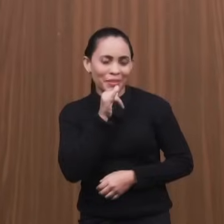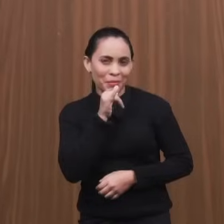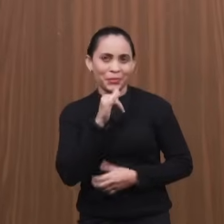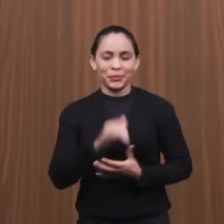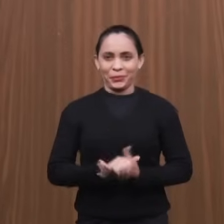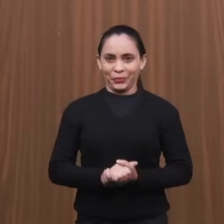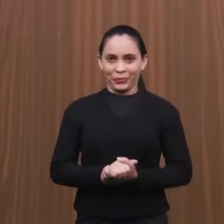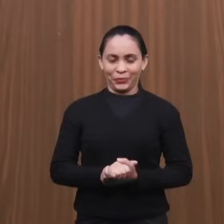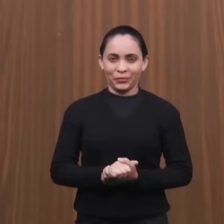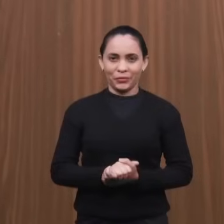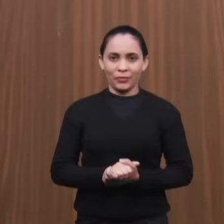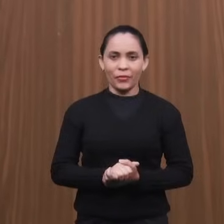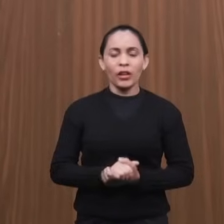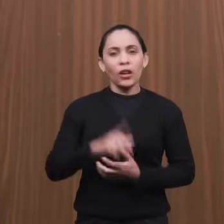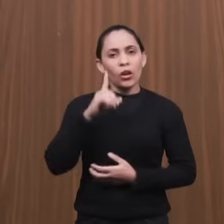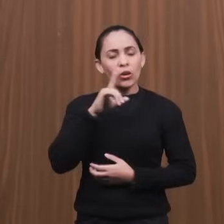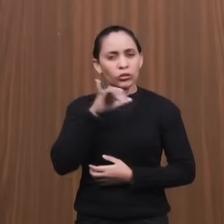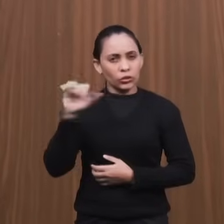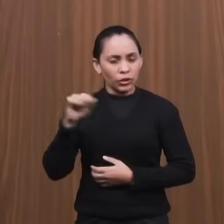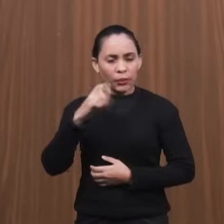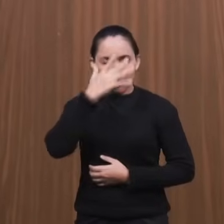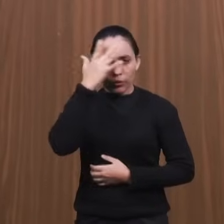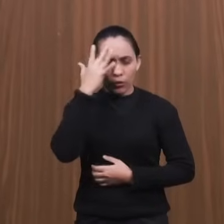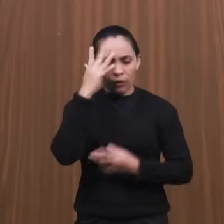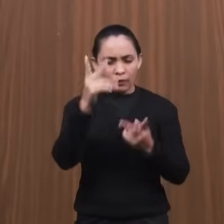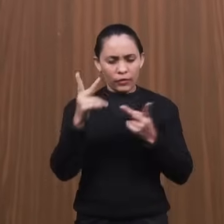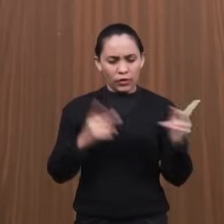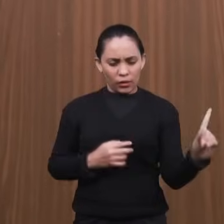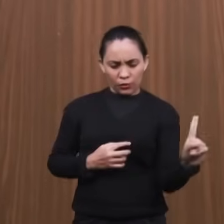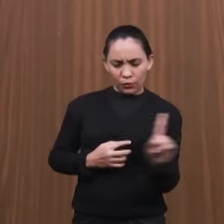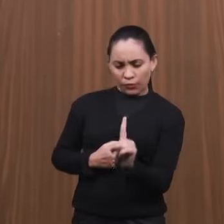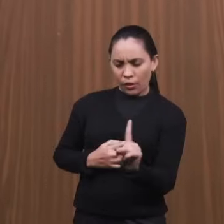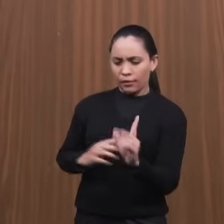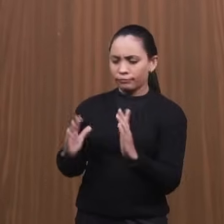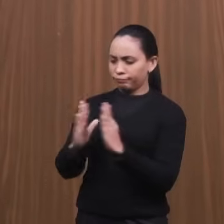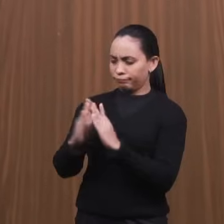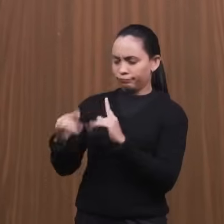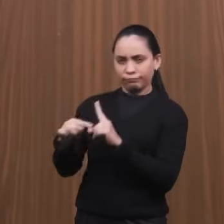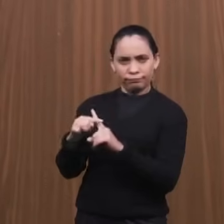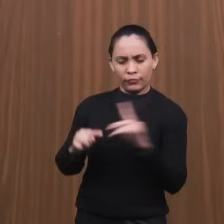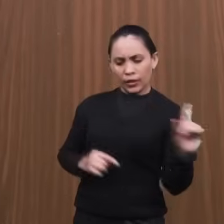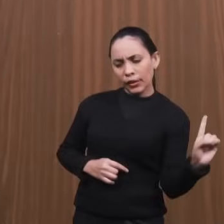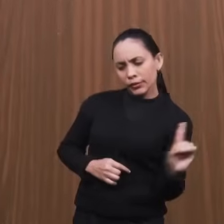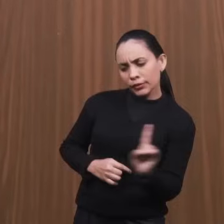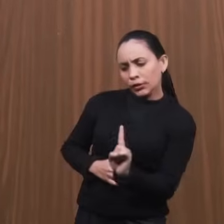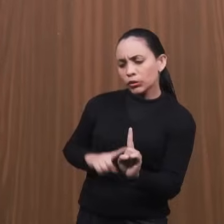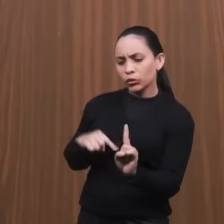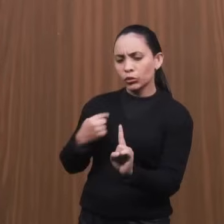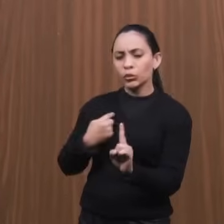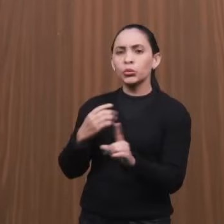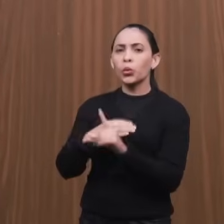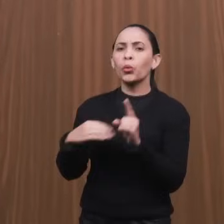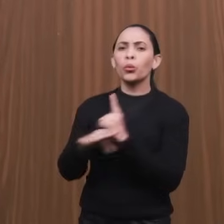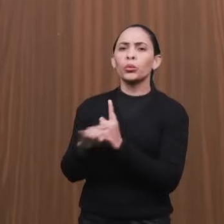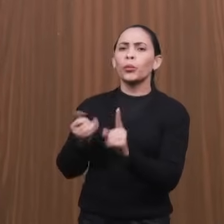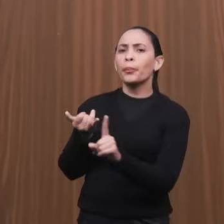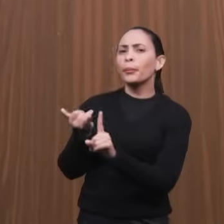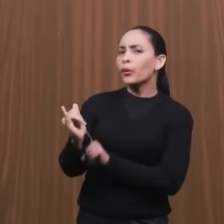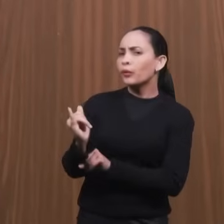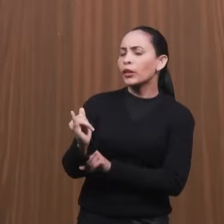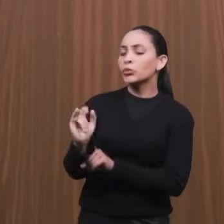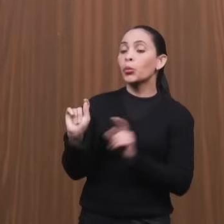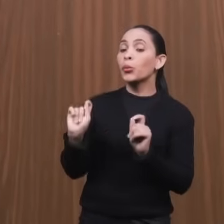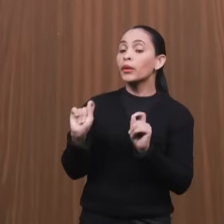que se reúne, ou aquele que um dia como visitante foi à casa do Senhor, não é? O nosso culto profético. O que é o